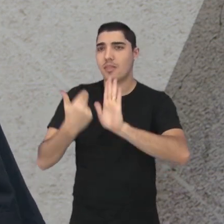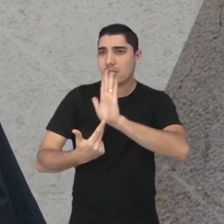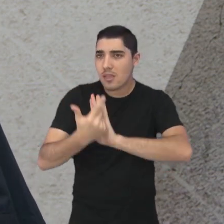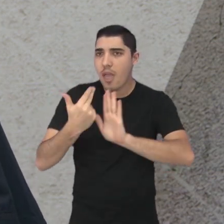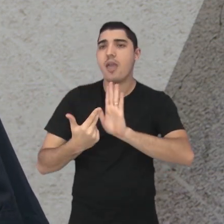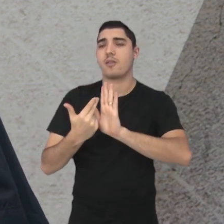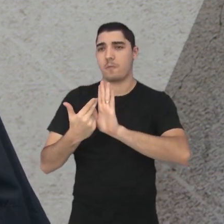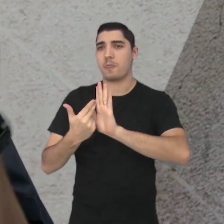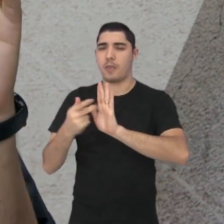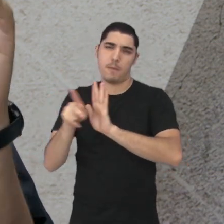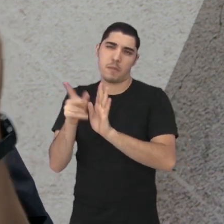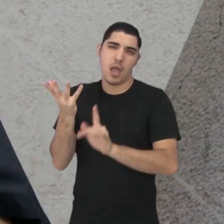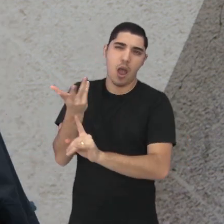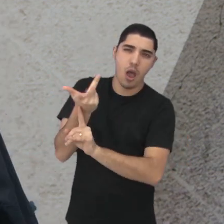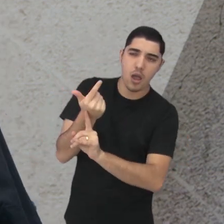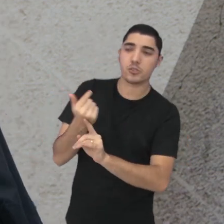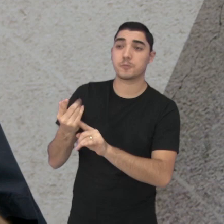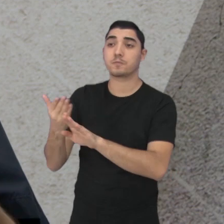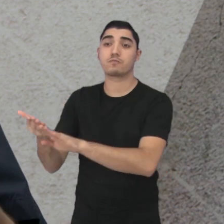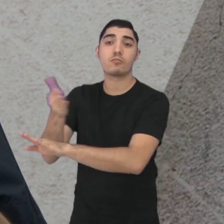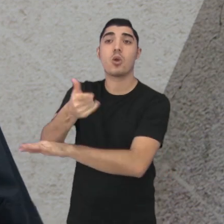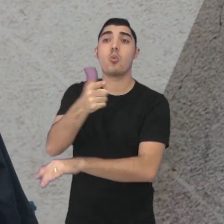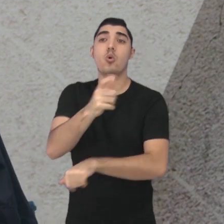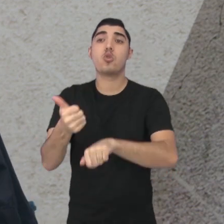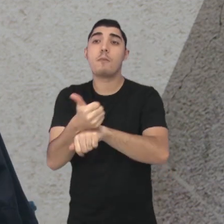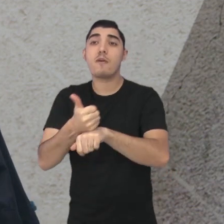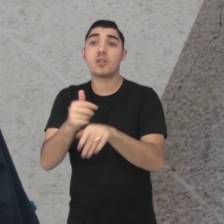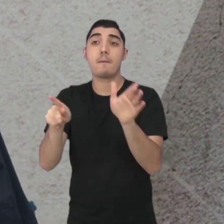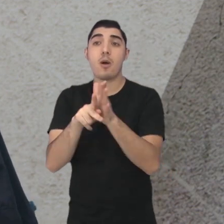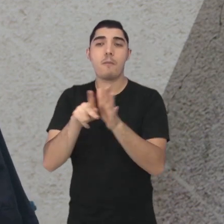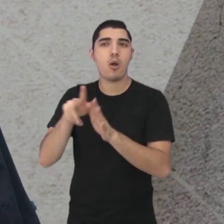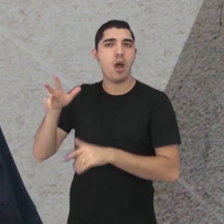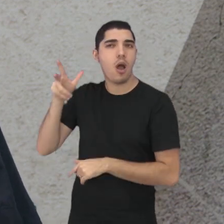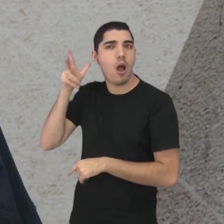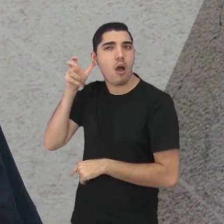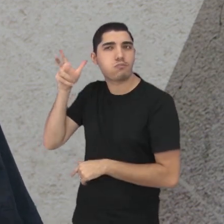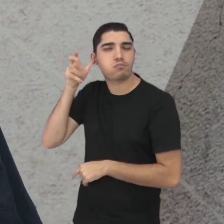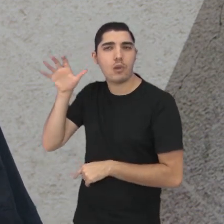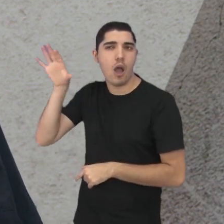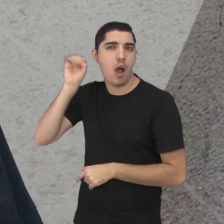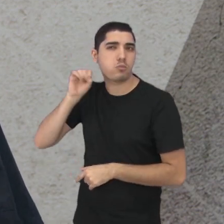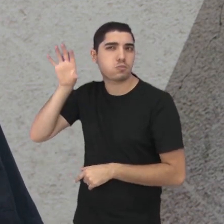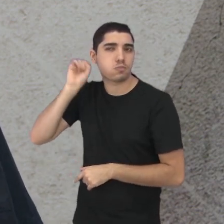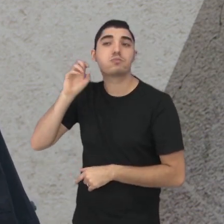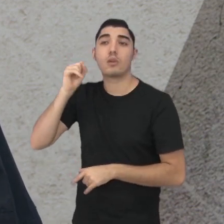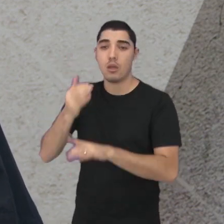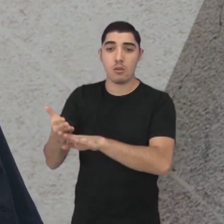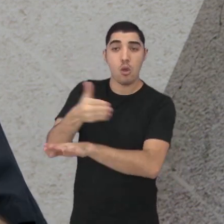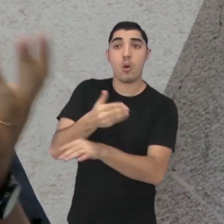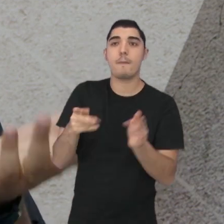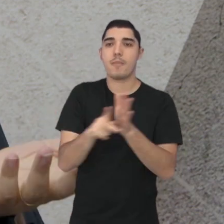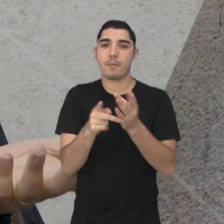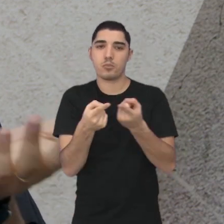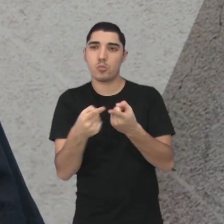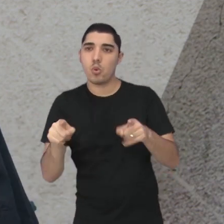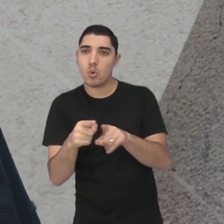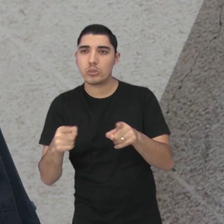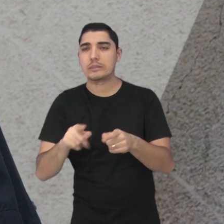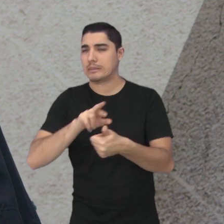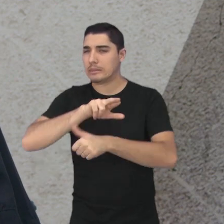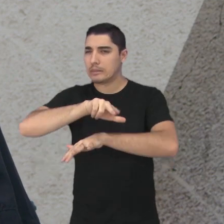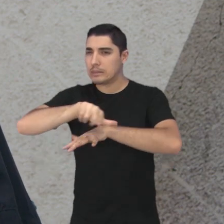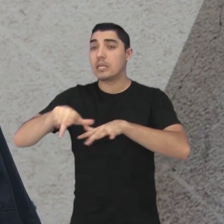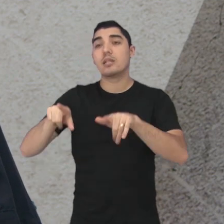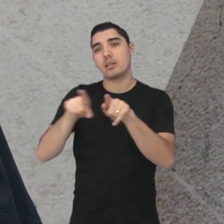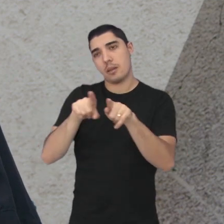imagina para o mundo, vai envolver ali os artistas de áudio, por exemplo, para criarem a trilha sonora, os efeitos musicais, e claro,